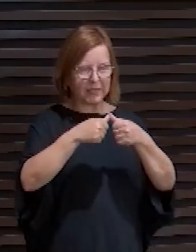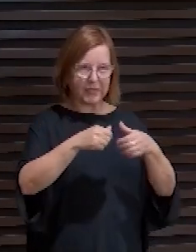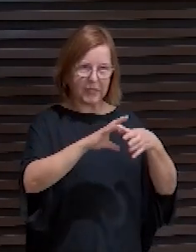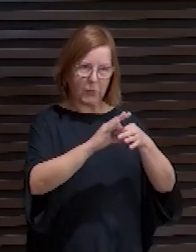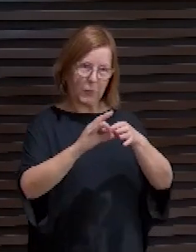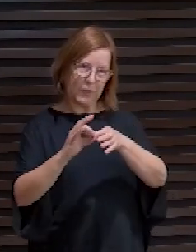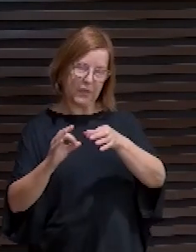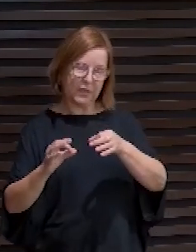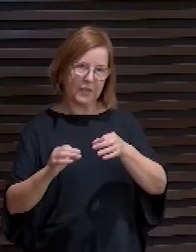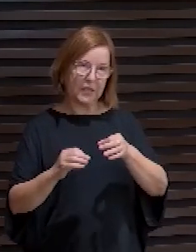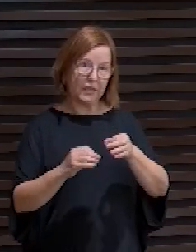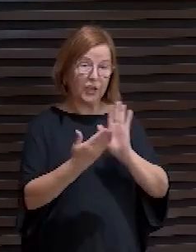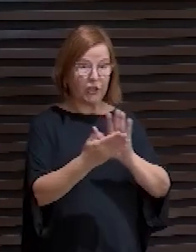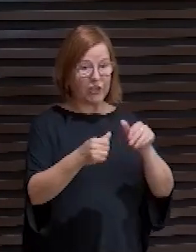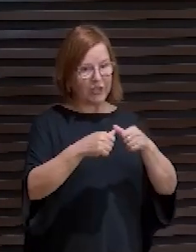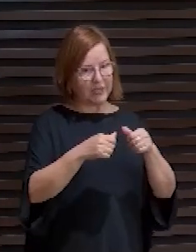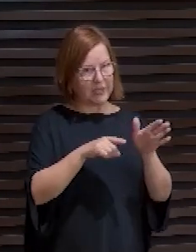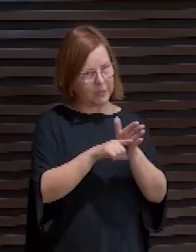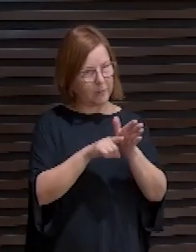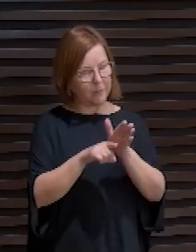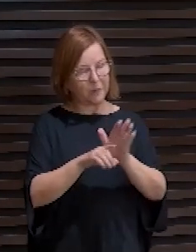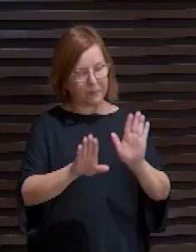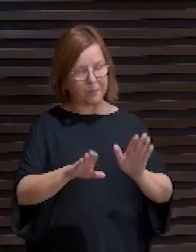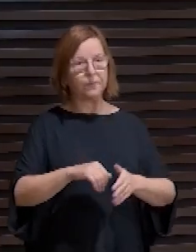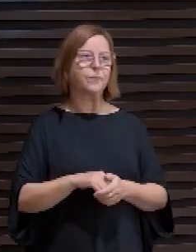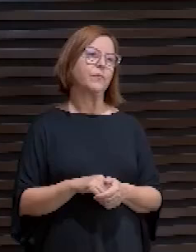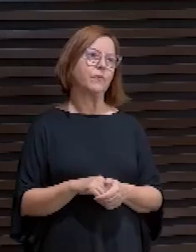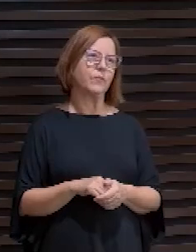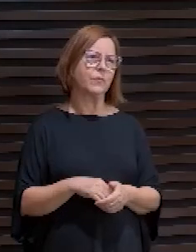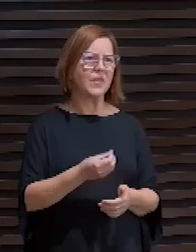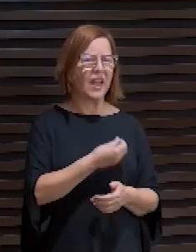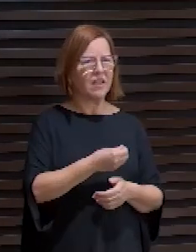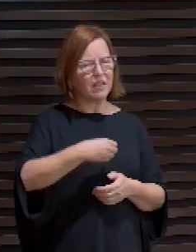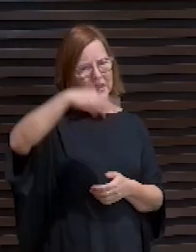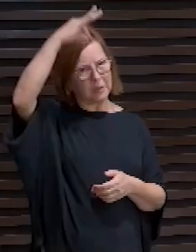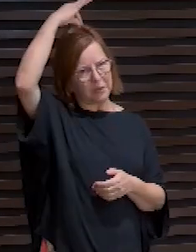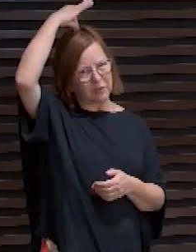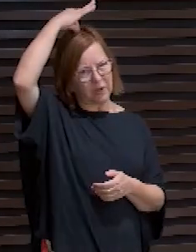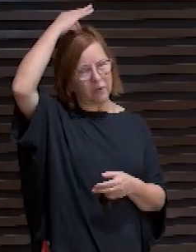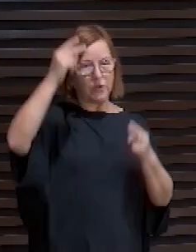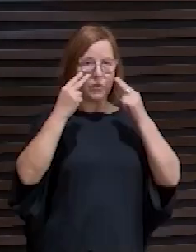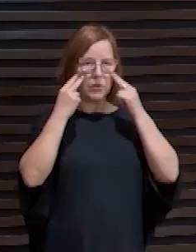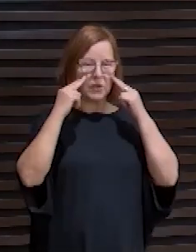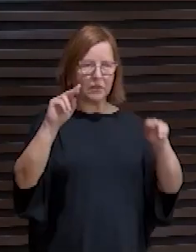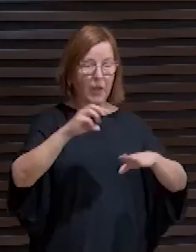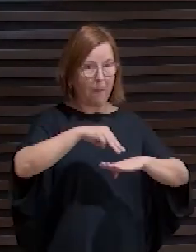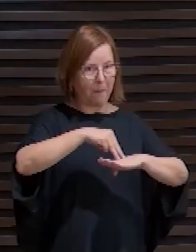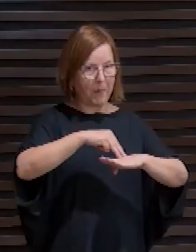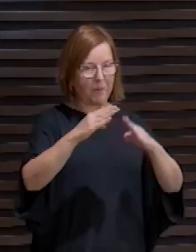diante dessas perguntas da seguinte maneira: a vida espiritual e o testemunho dos membros